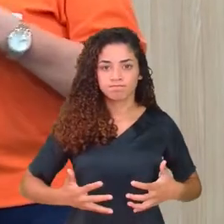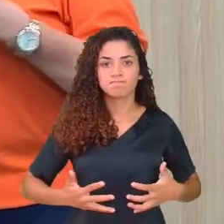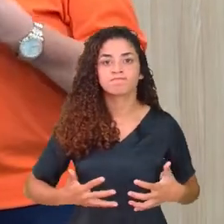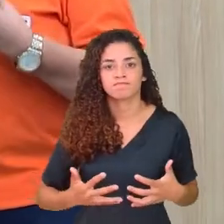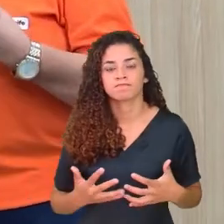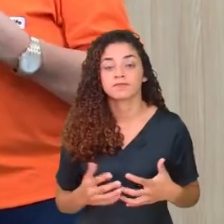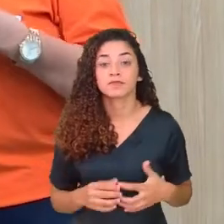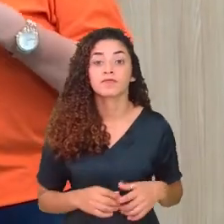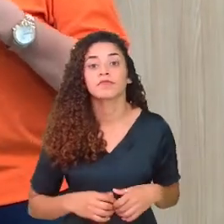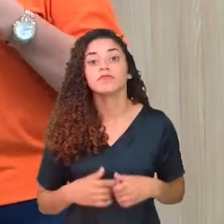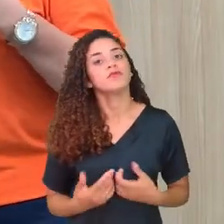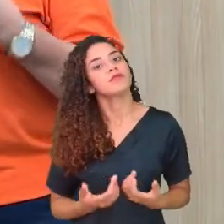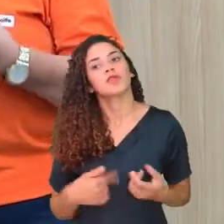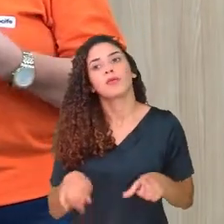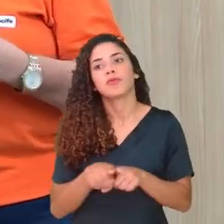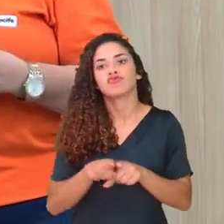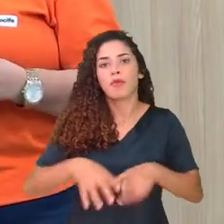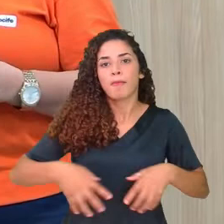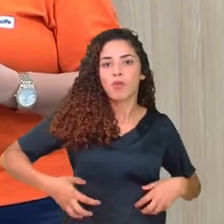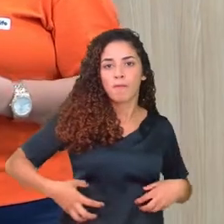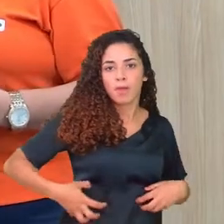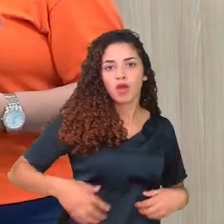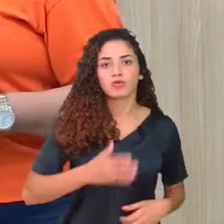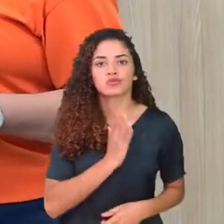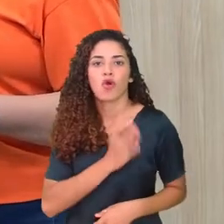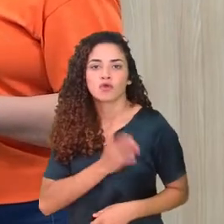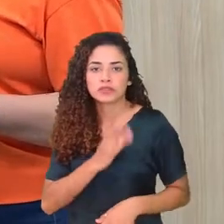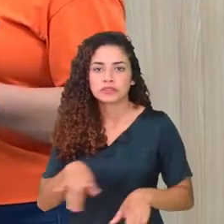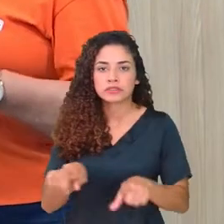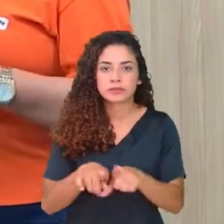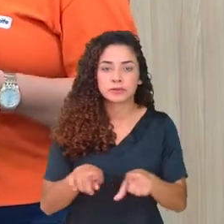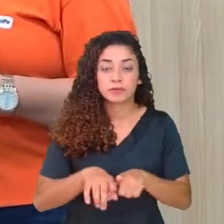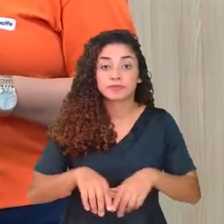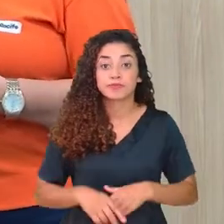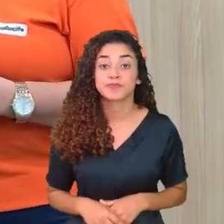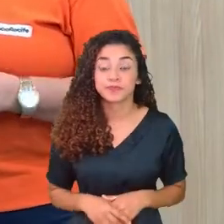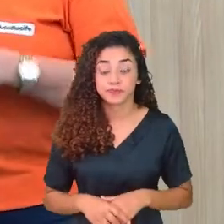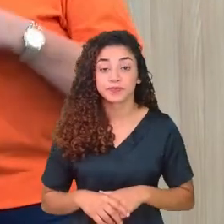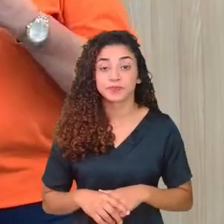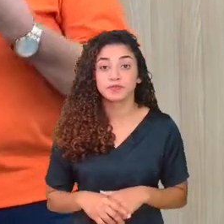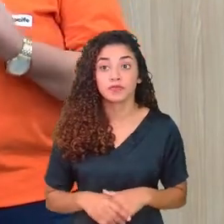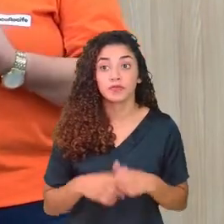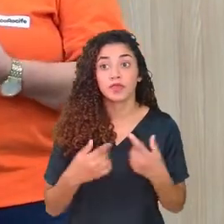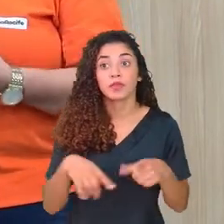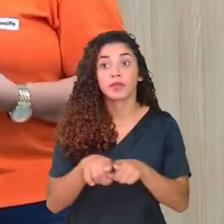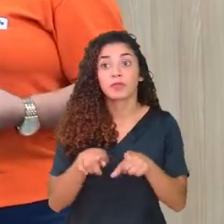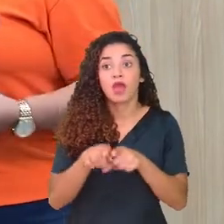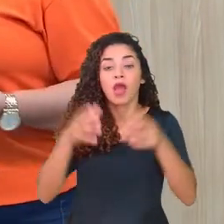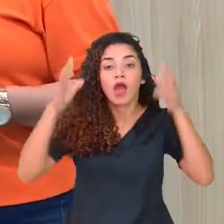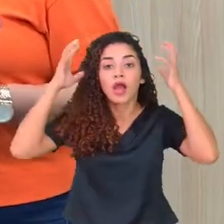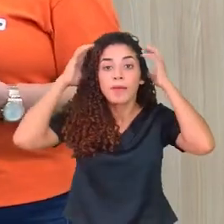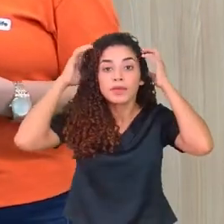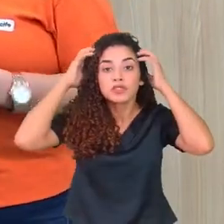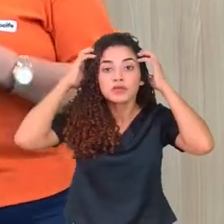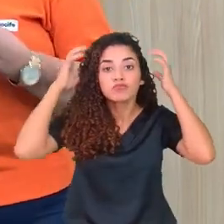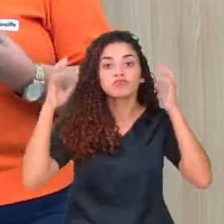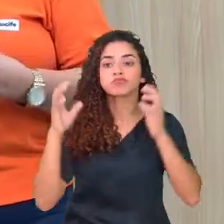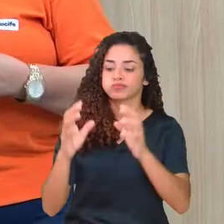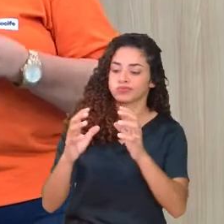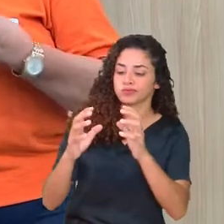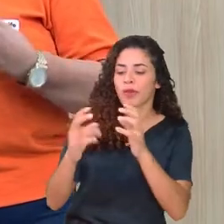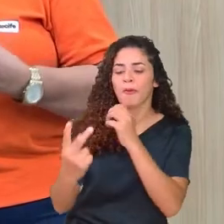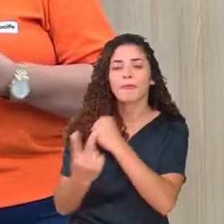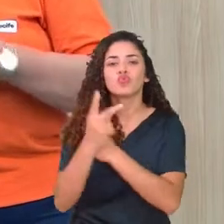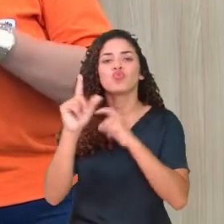os órgãos vitais, como os pulmões e o coração. Aqui na questão da caixa craniana, protegendo aí o cérebro,